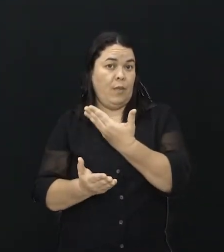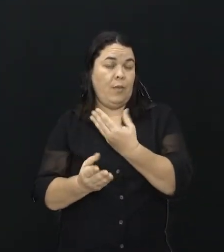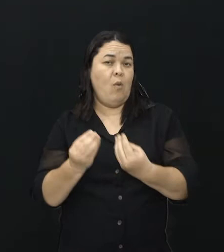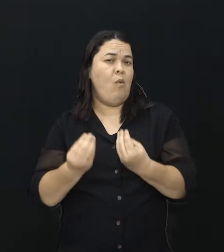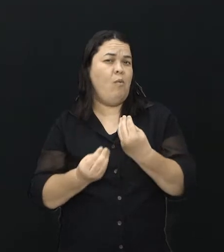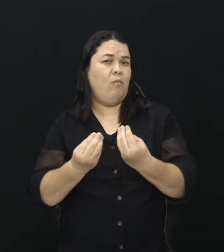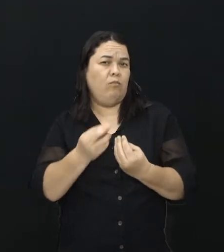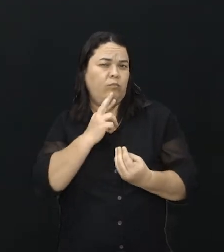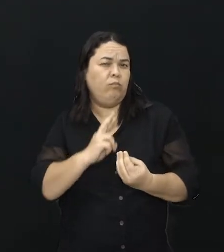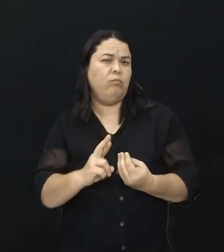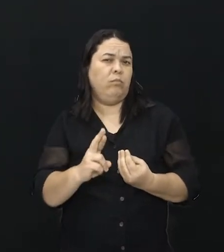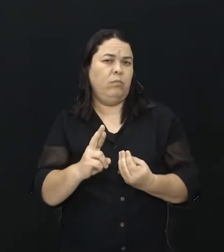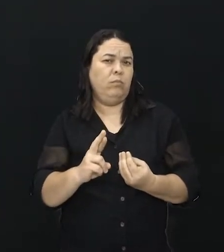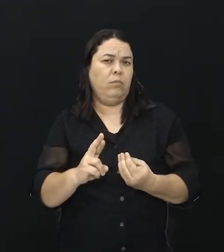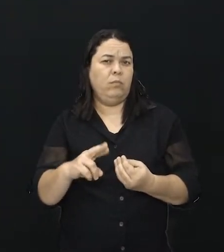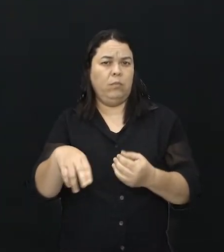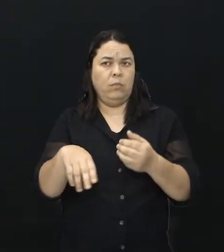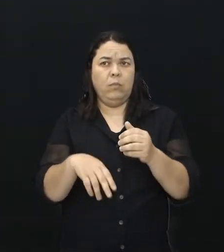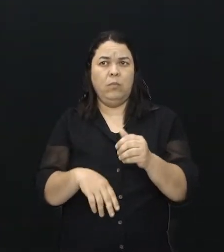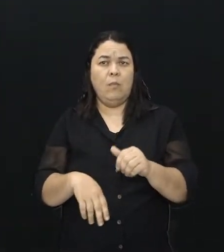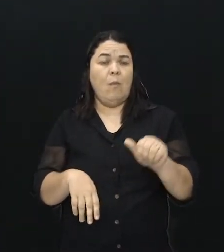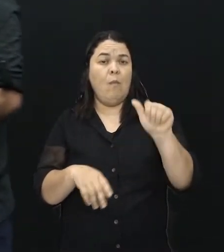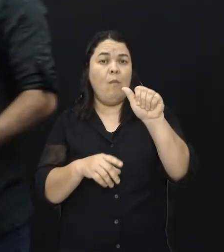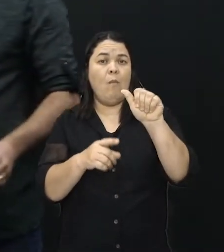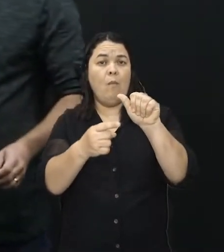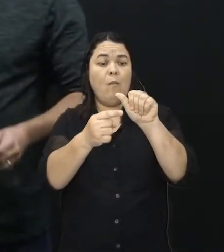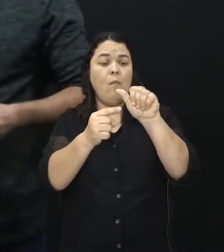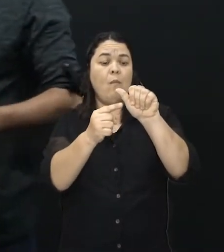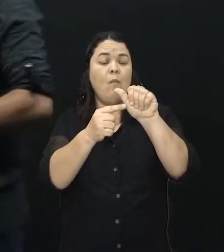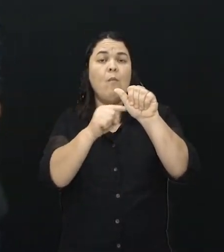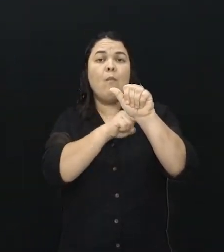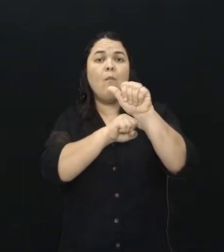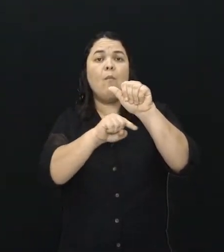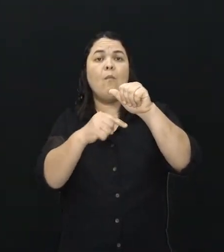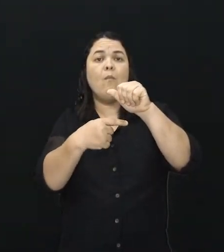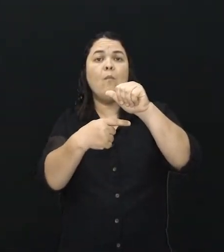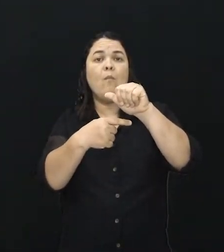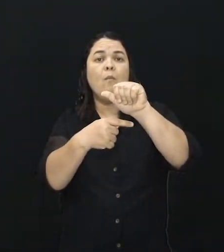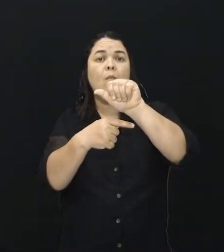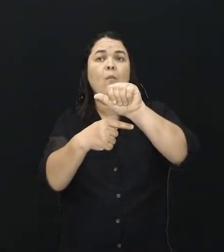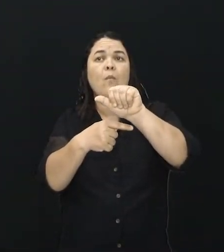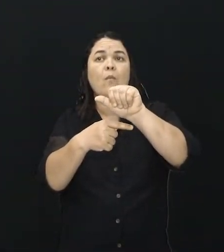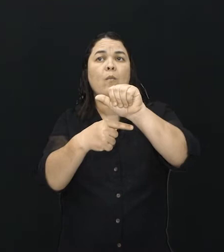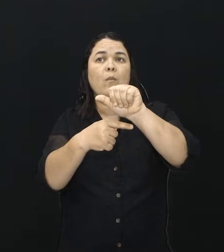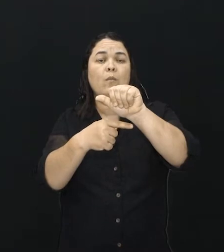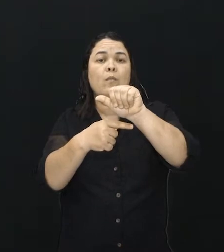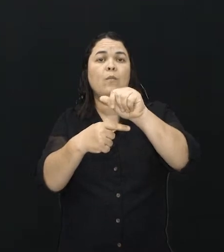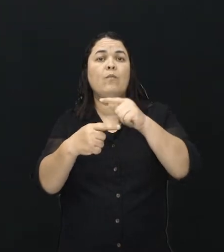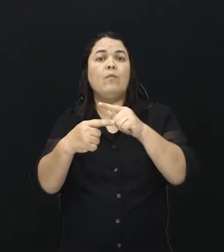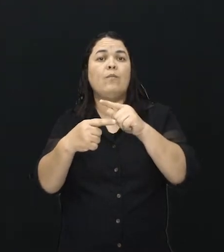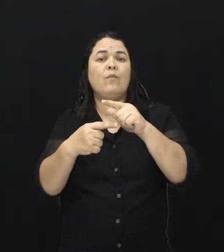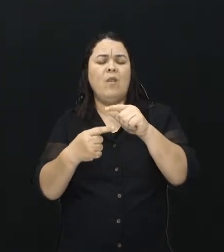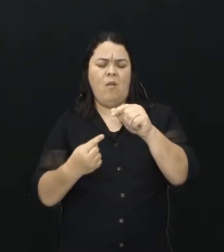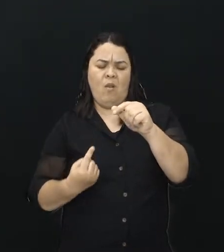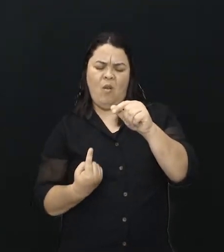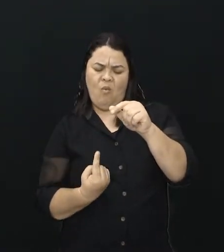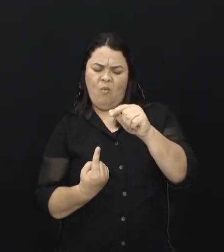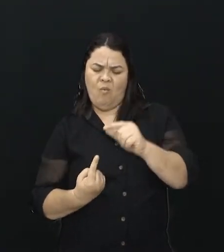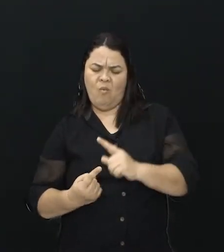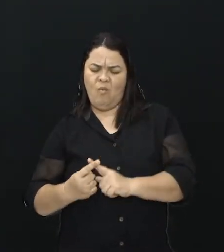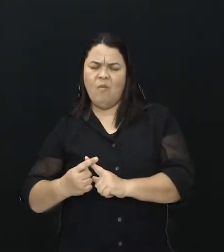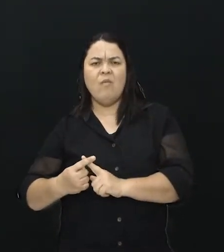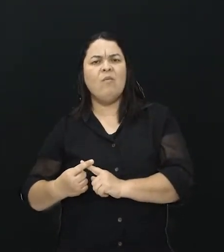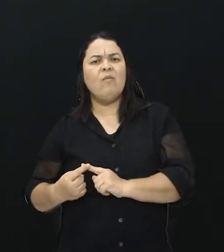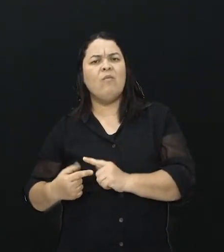ter A sobre 1 vezes meio. Aqui nesse caso, 1 vezes meio, eu vou resolver a